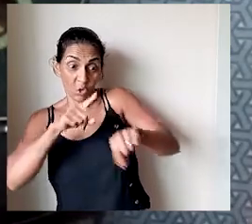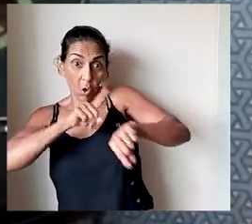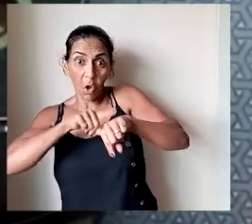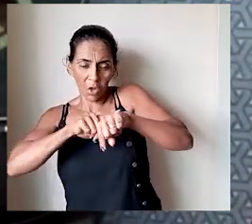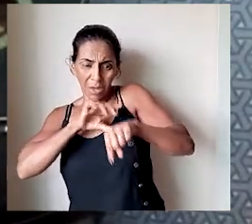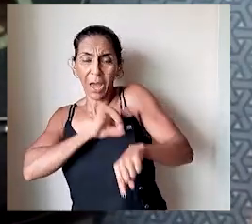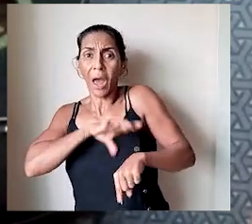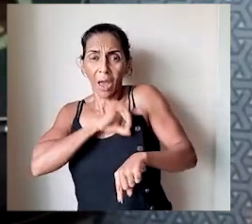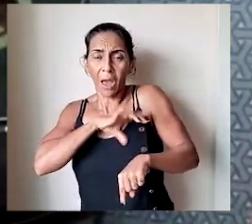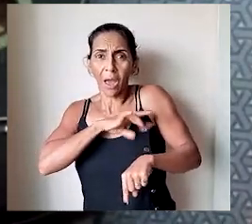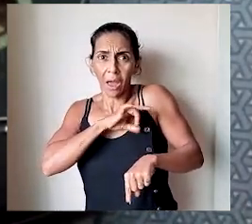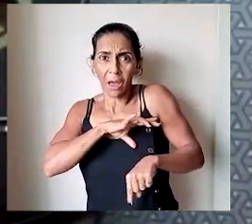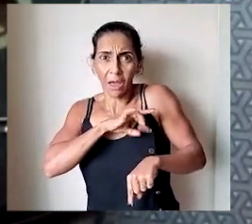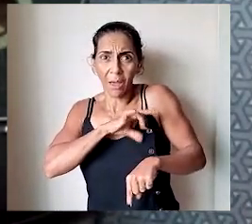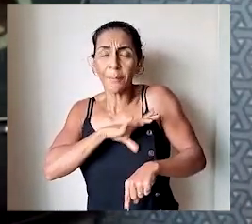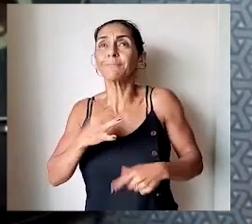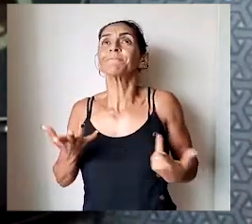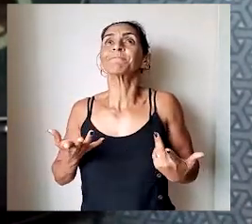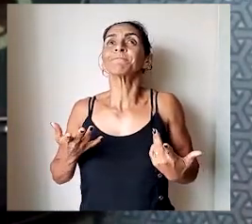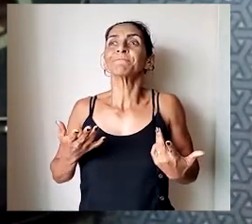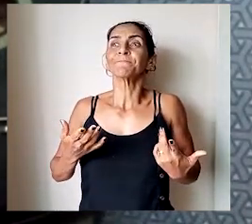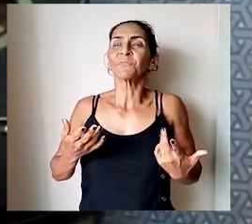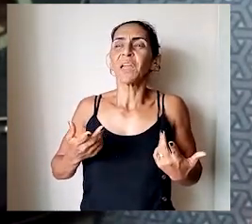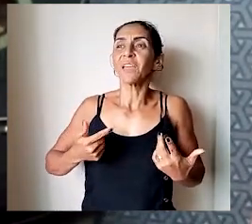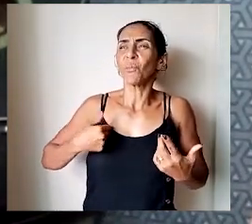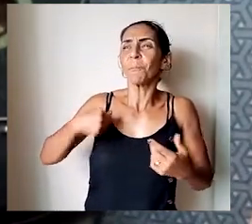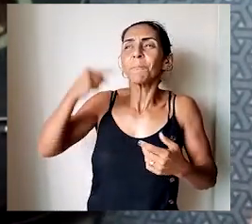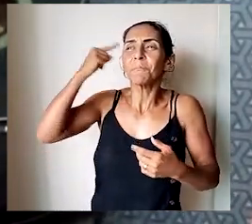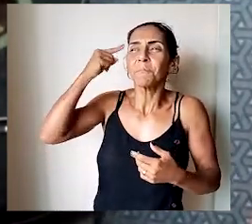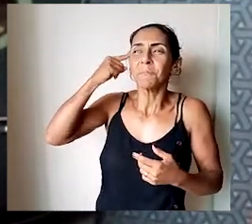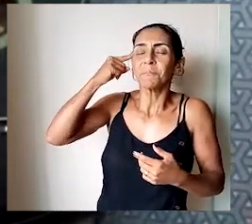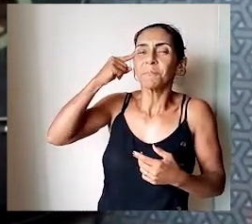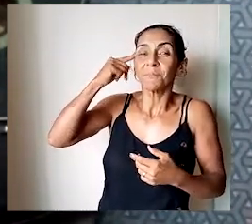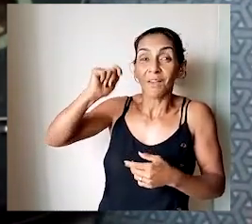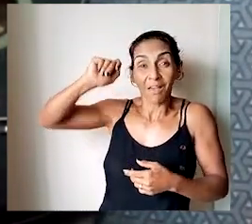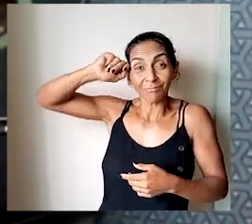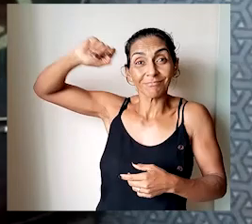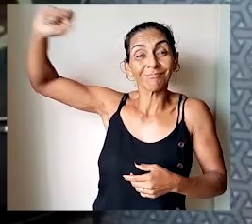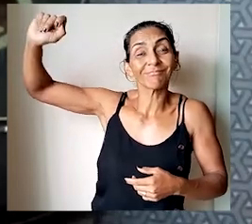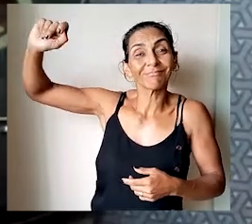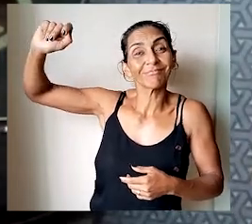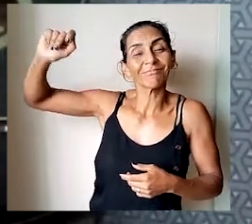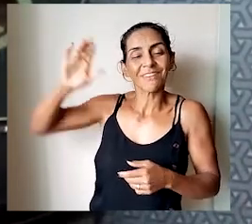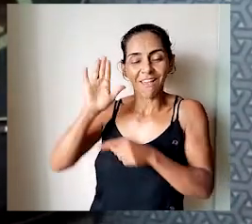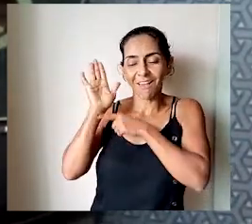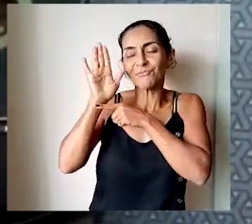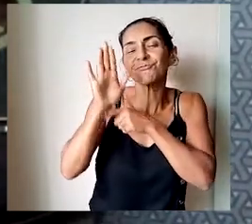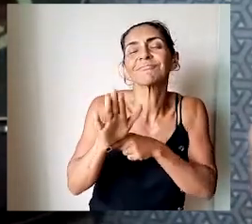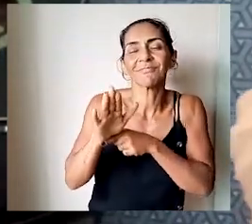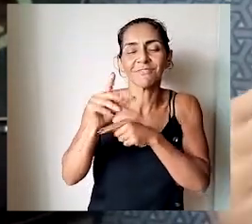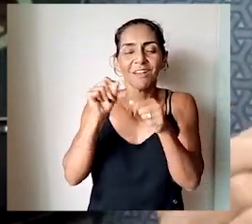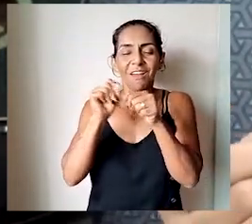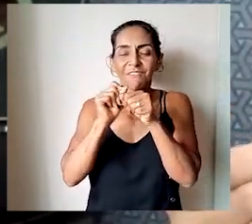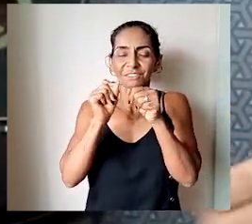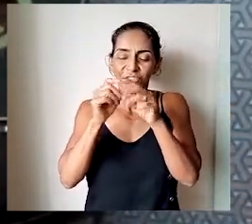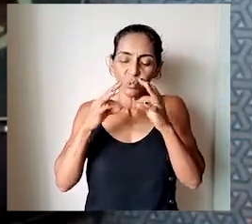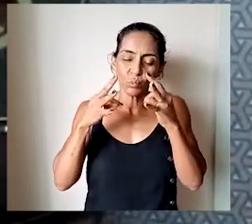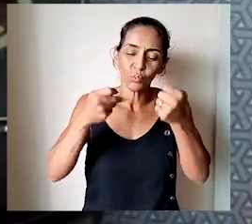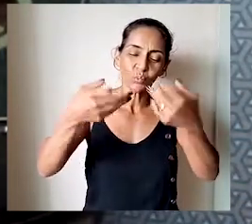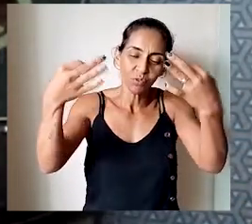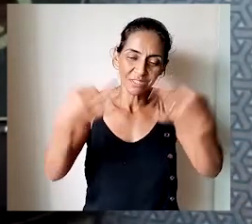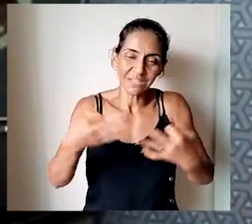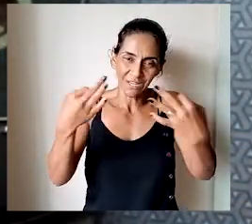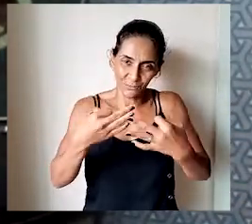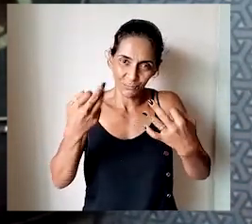em Coraline e então faziam a coisa certa. E isso, mais do que qualquer outra coisa, faz tudo valer a pena. Essas